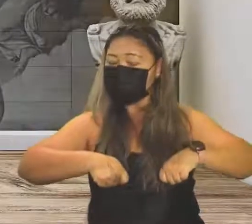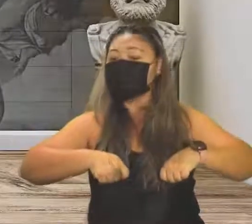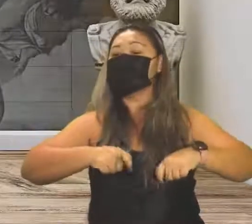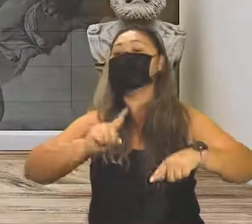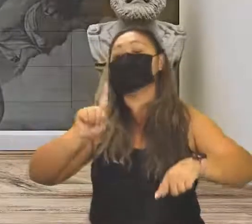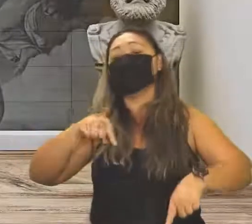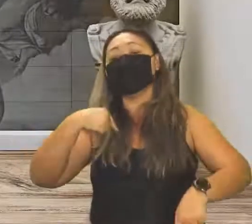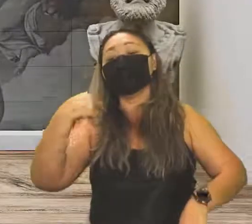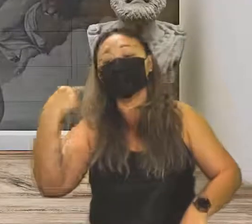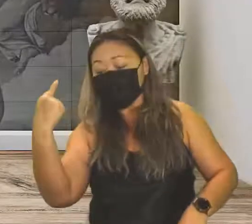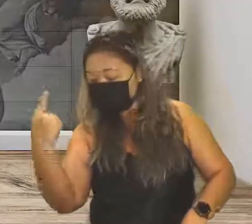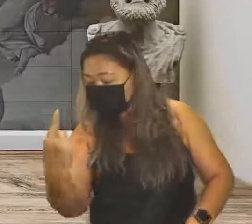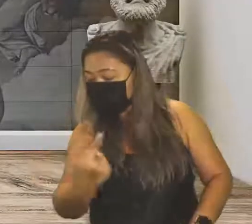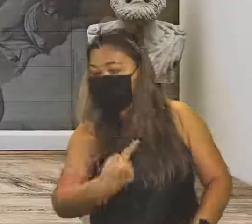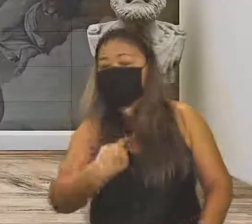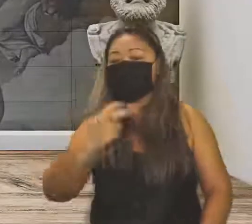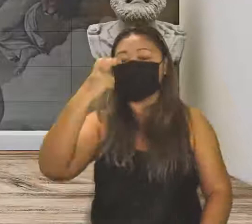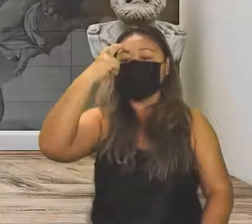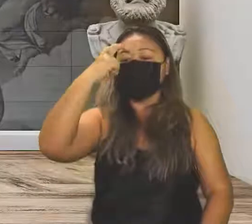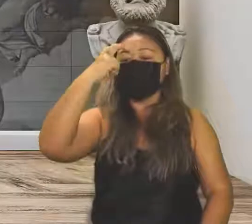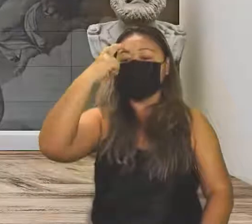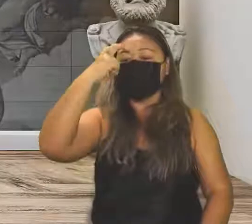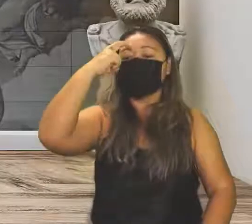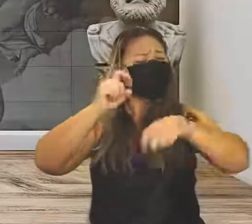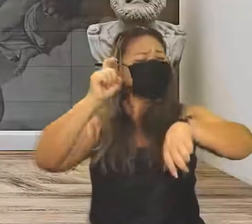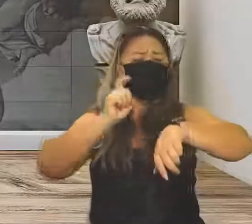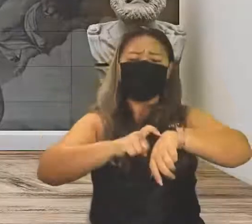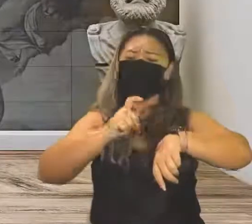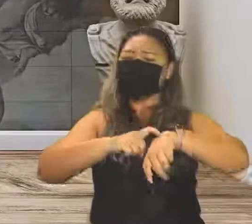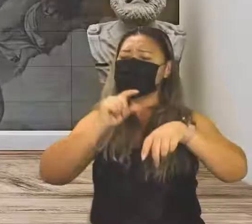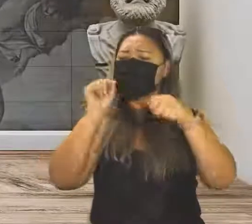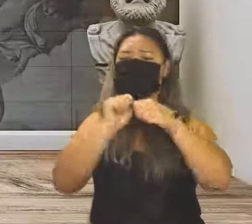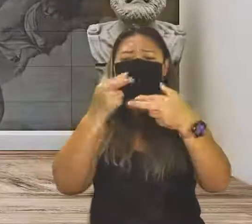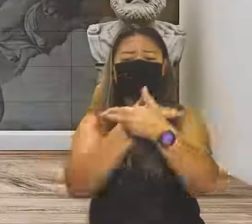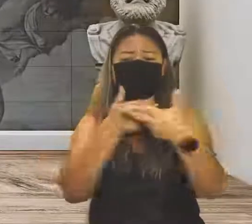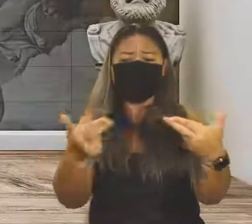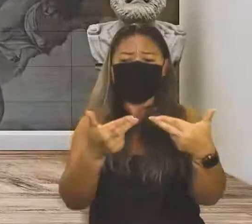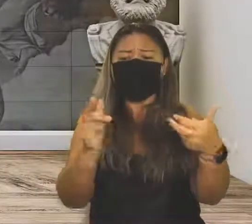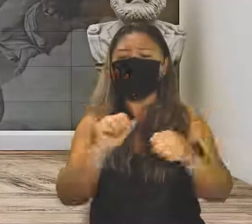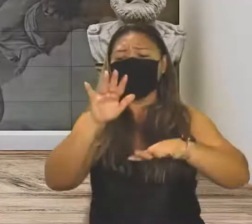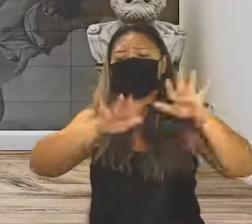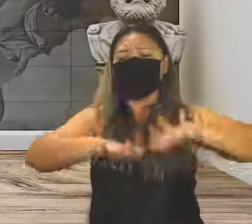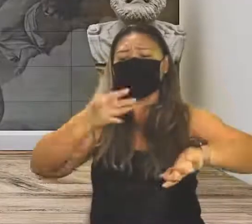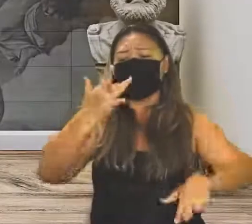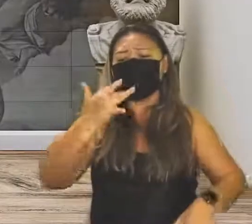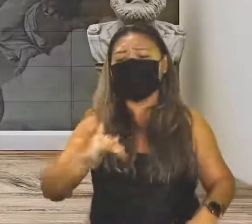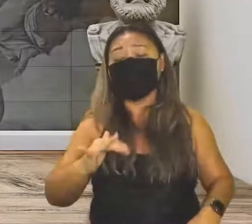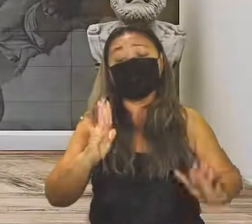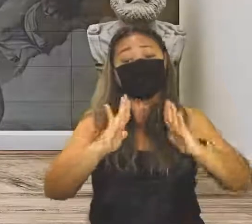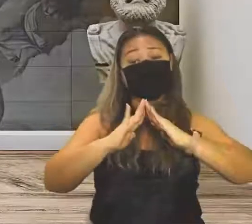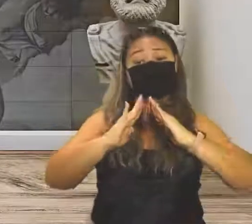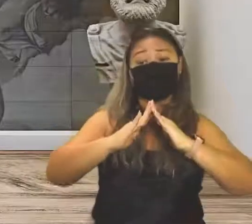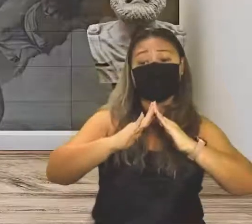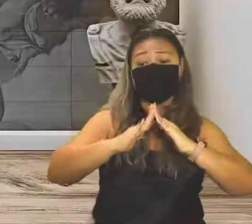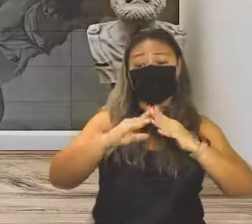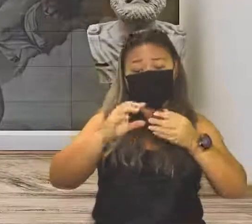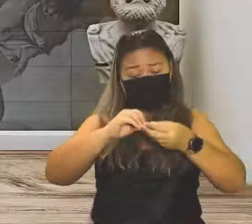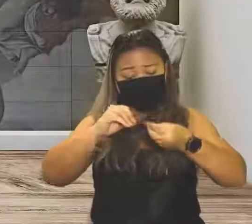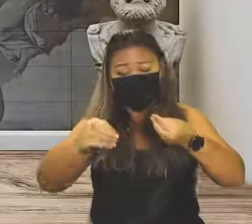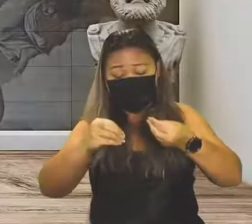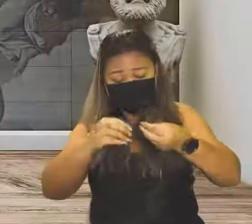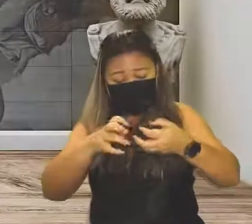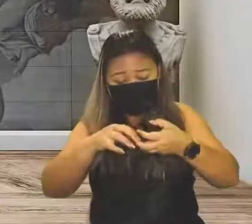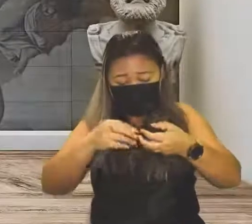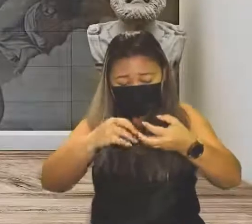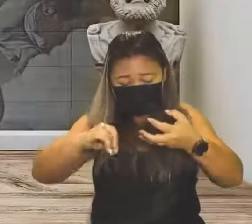seres culturais, seres de produção, a todo momento estamos produzindo algo. Às vezes as crianças estão em casa, elas desmancham um